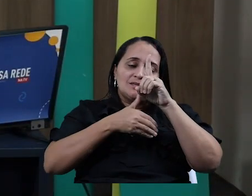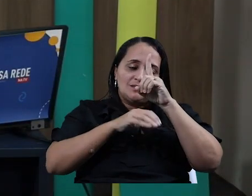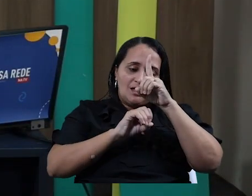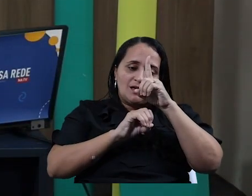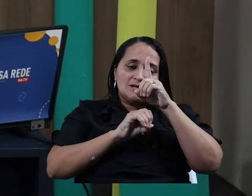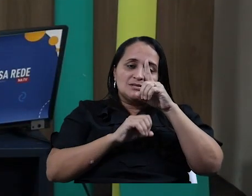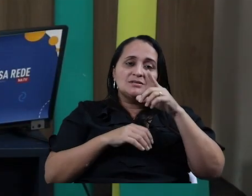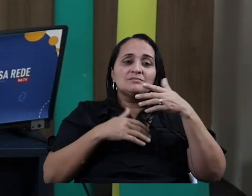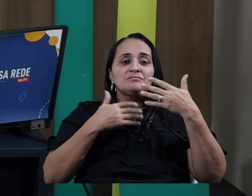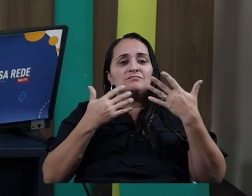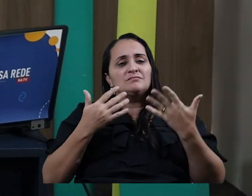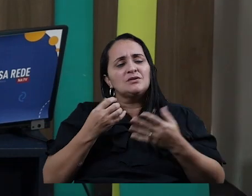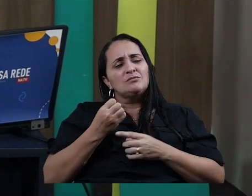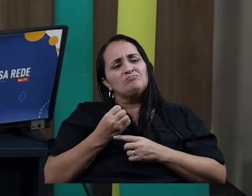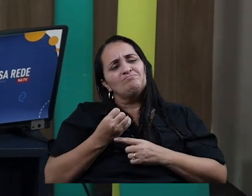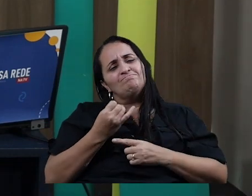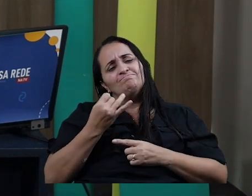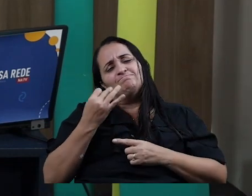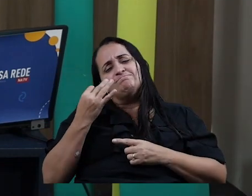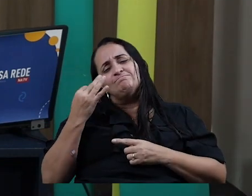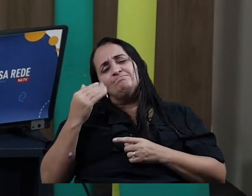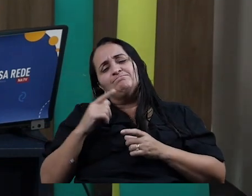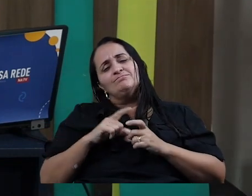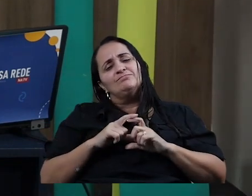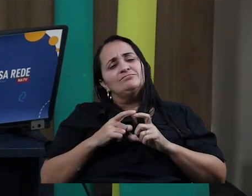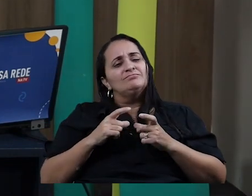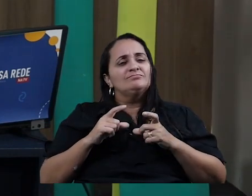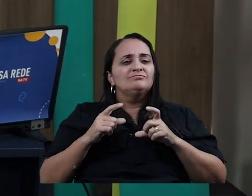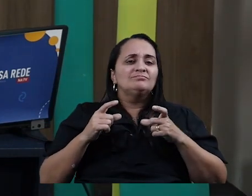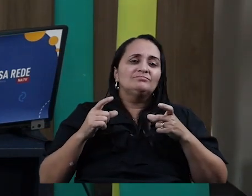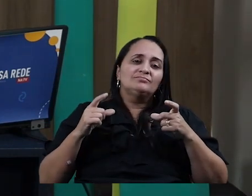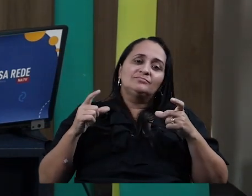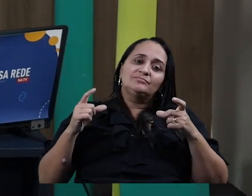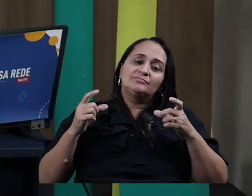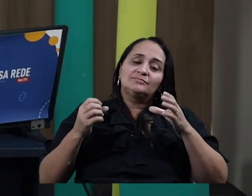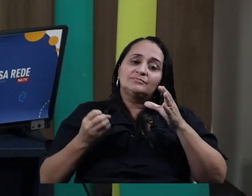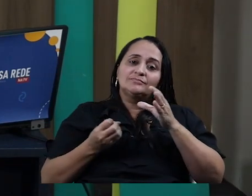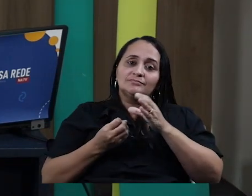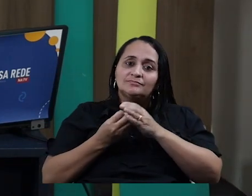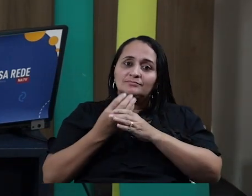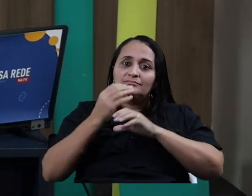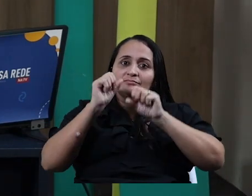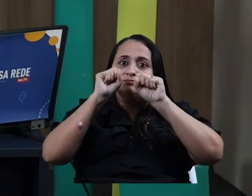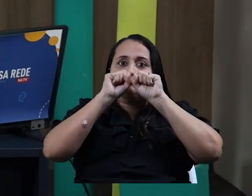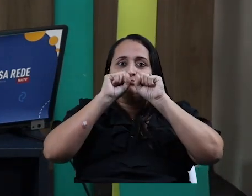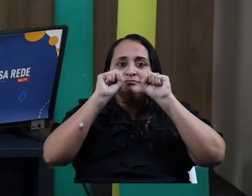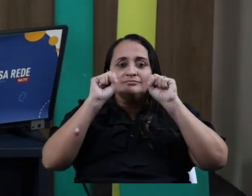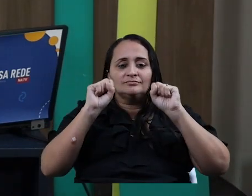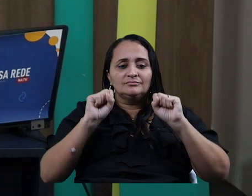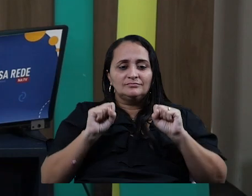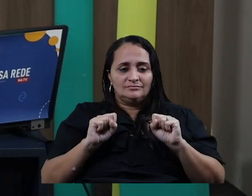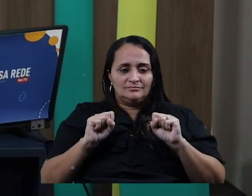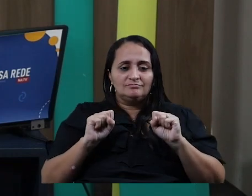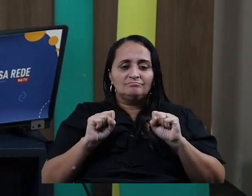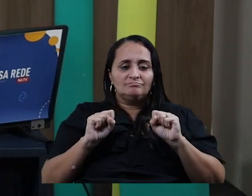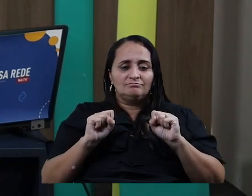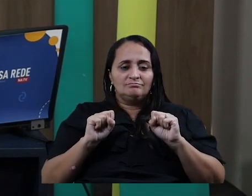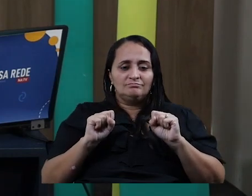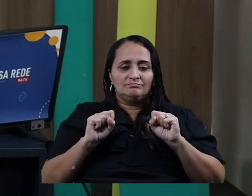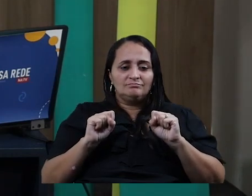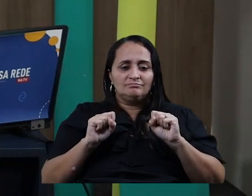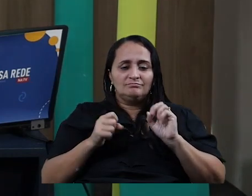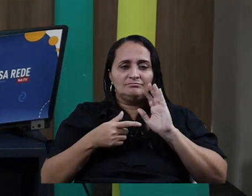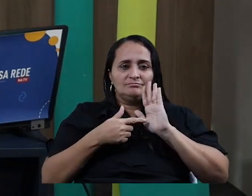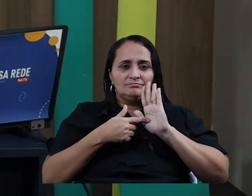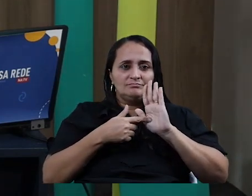Então, como aquela quantidade já estava tão grande, ele criou um sistema de que a 10 ele fazia um símbolo